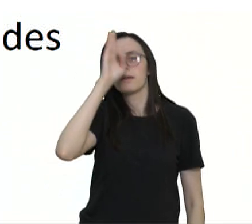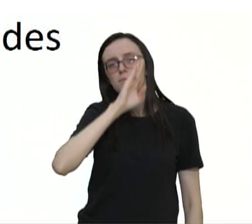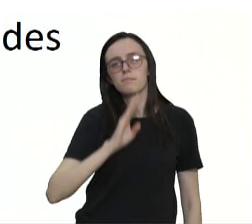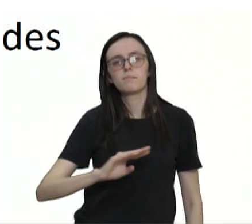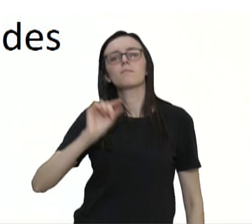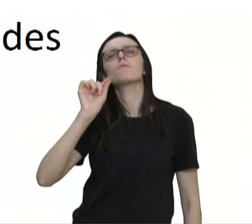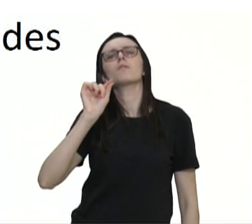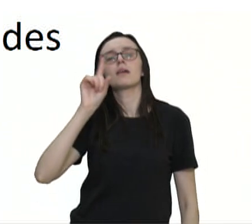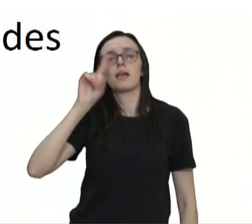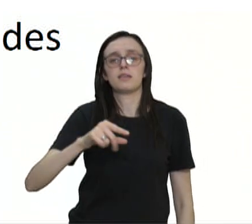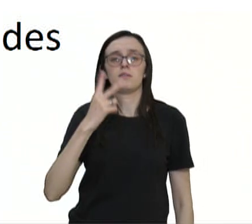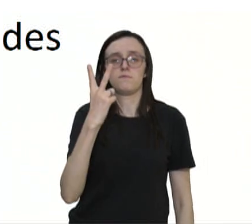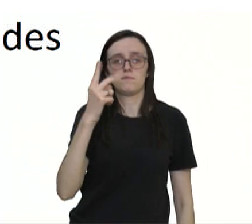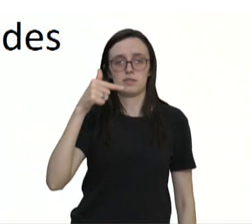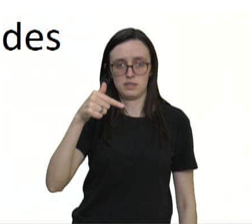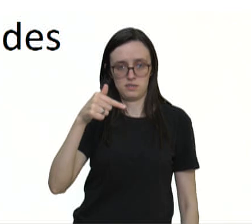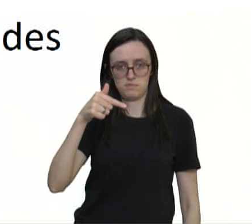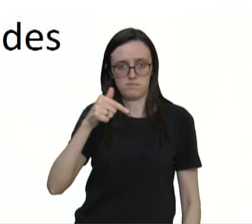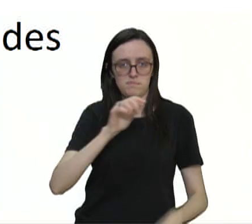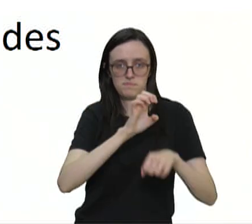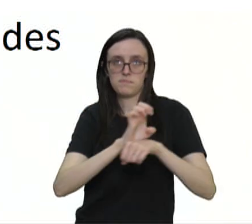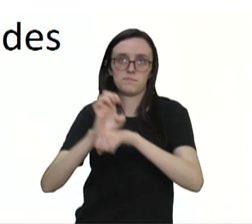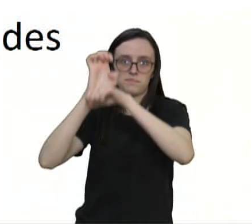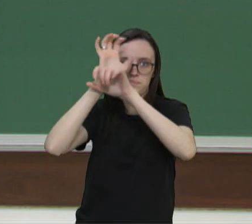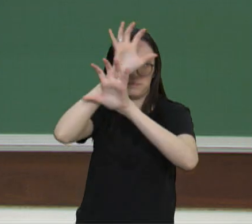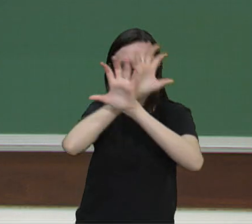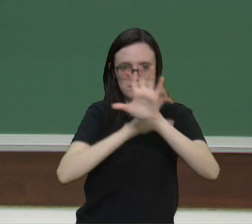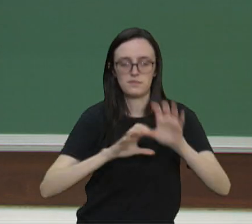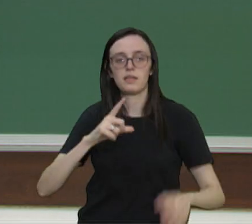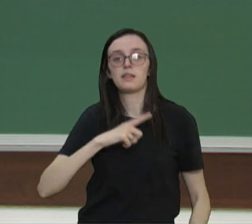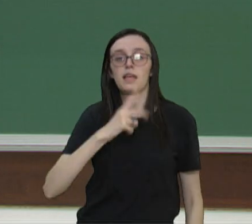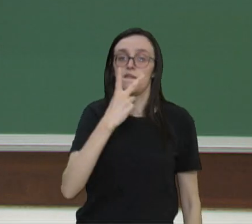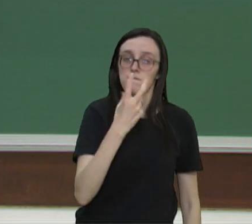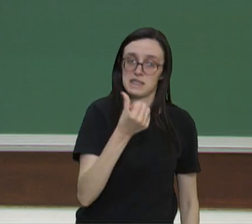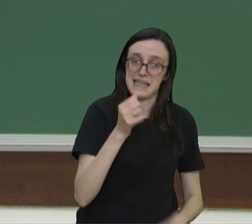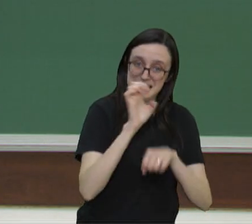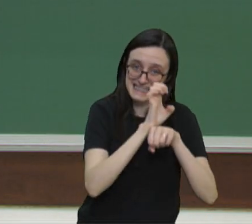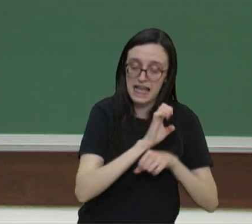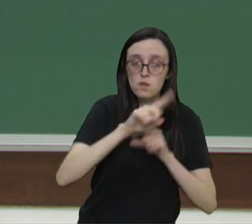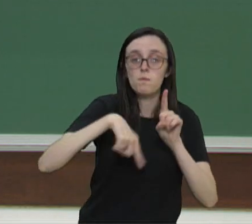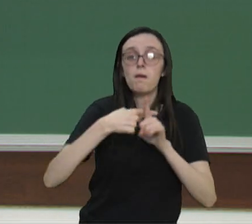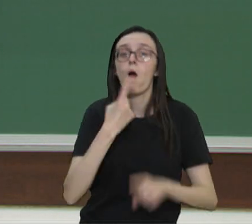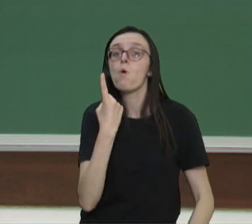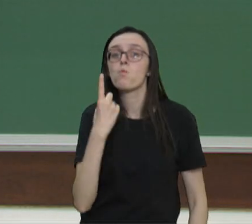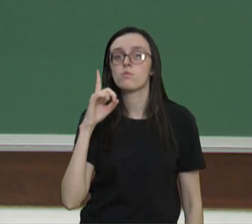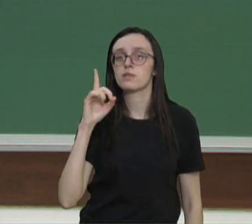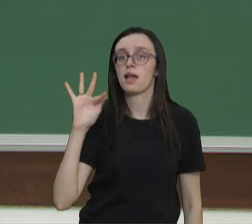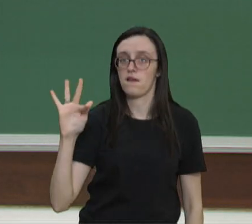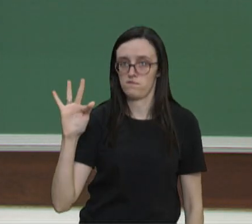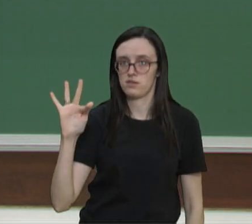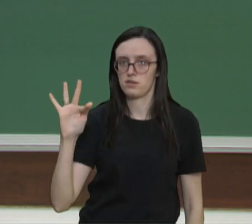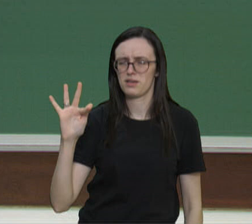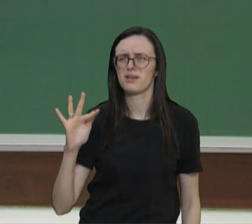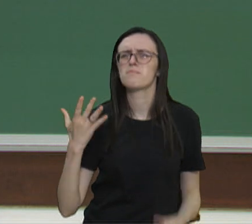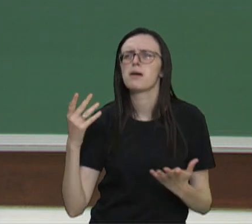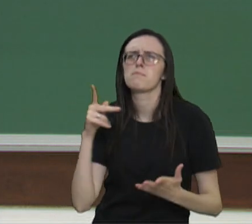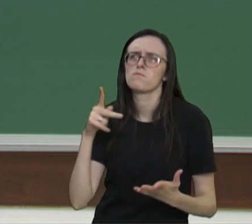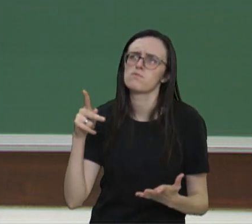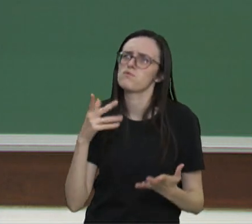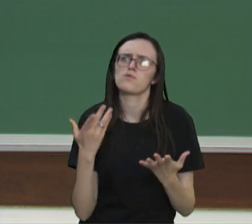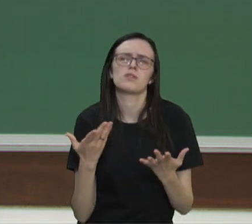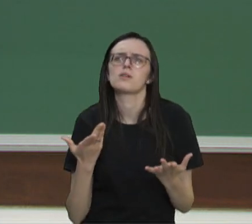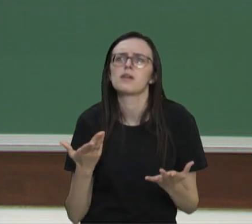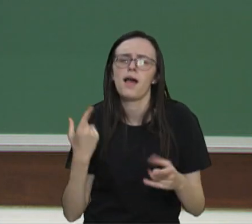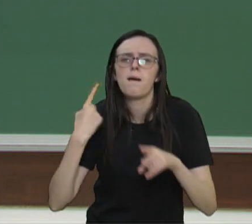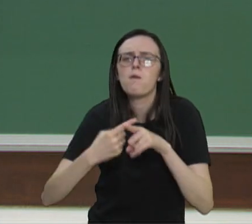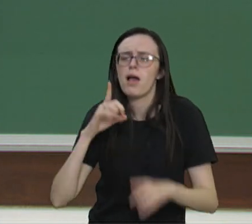ele é formado por 27 unidades federativas. Eu tenho 26 estados e um Distrito Federal. Aí você fala, professora, mas por que